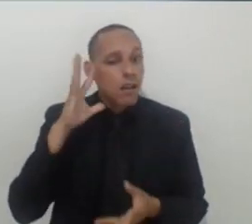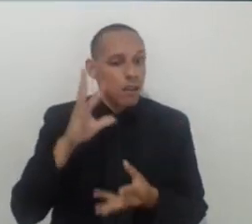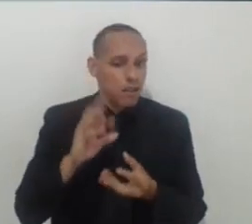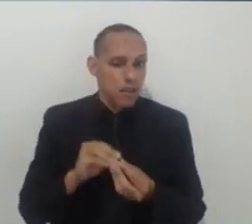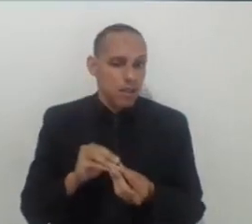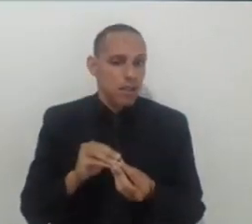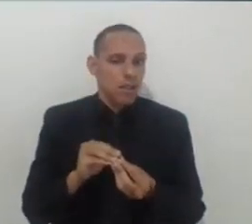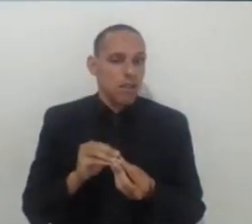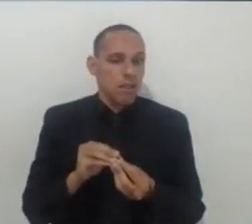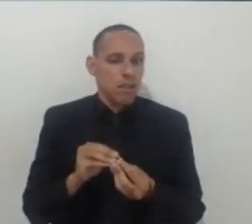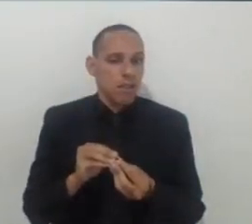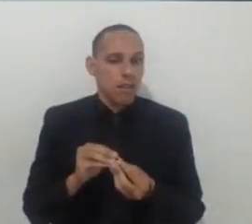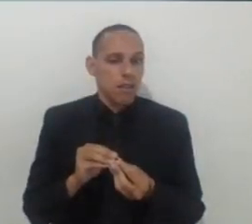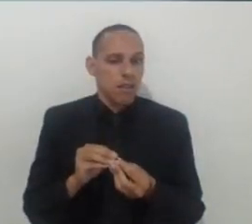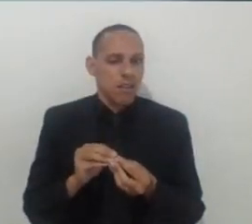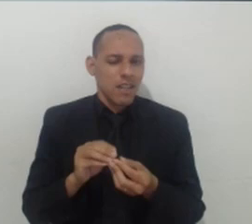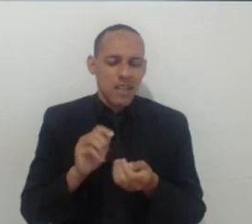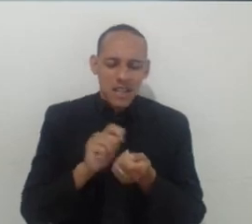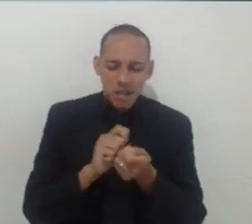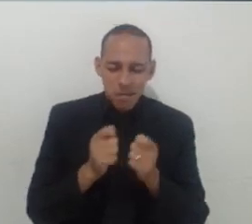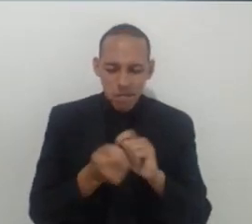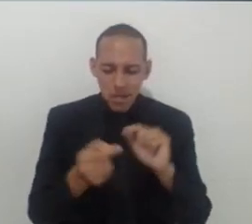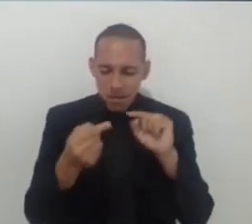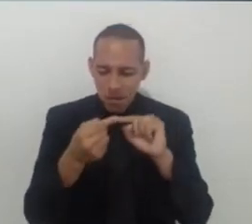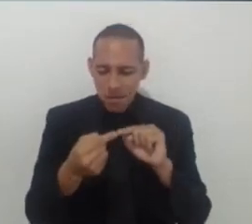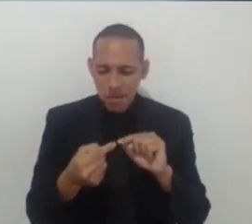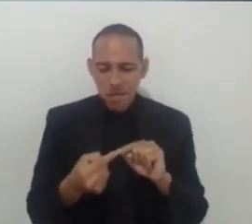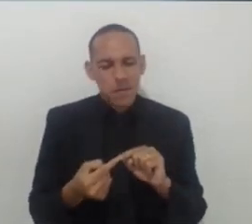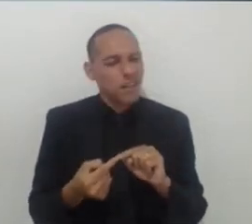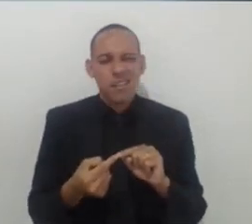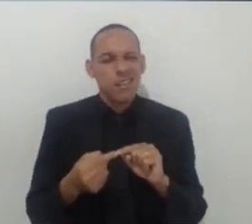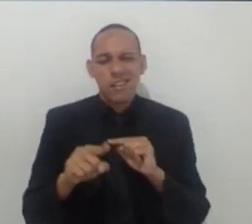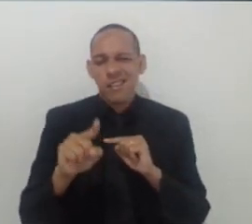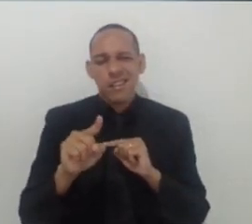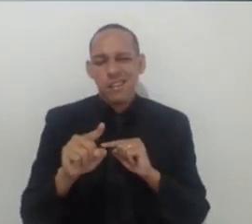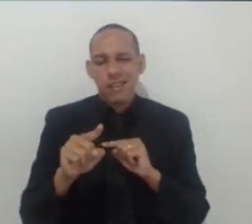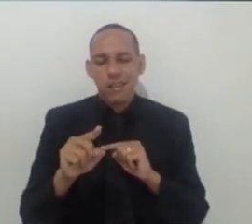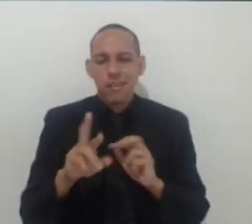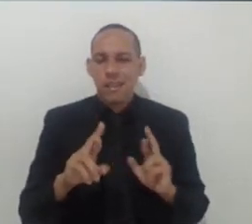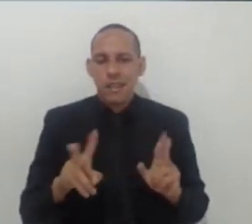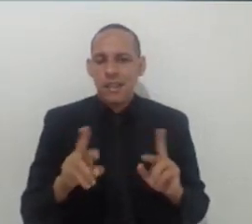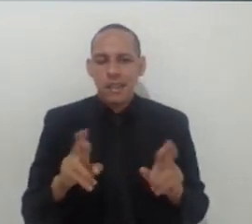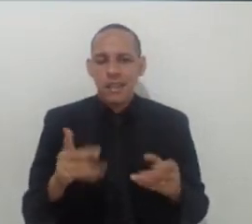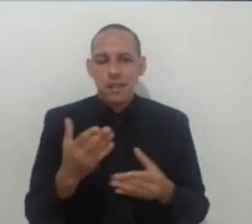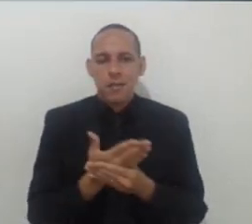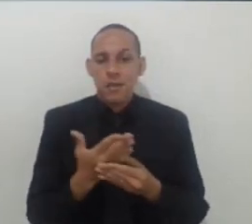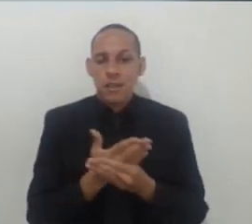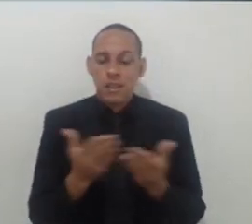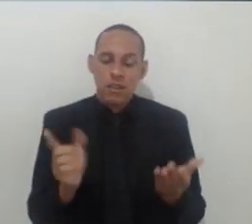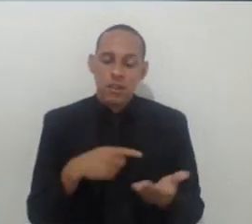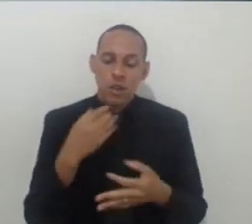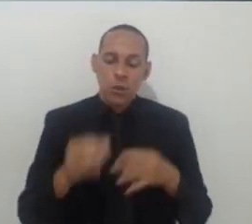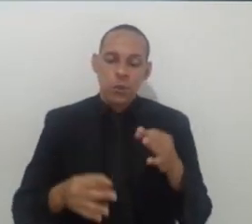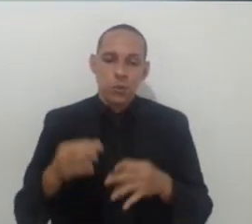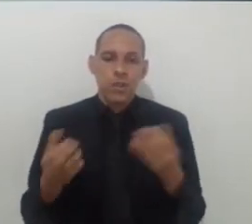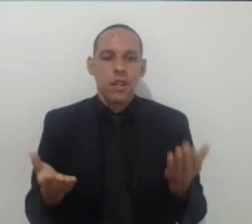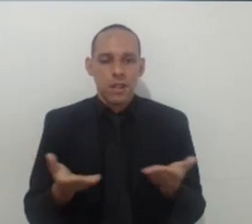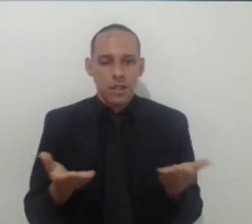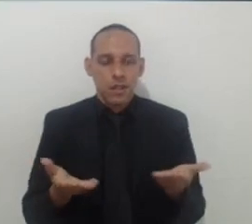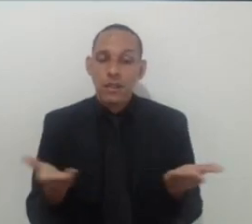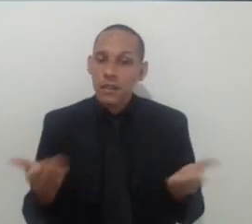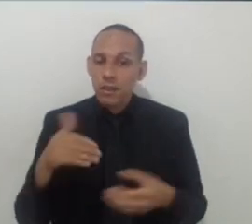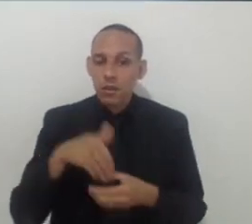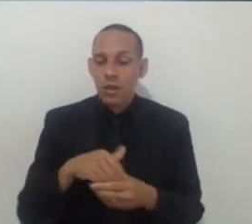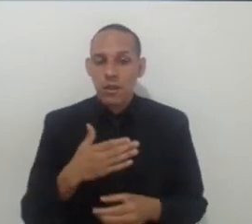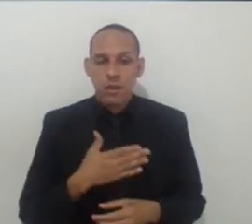perfeitamente ajustada à realidade do processo que estamos a julgar. Meu voto é